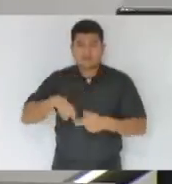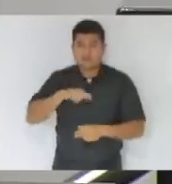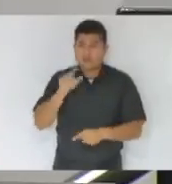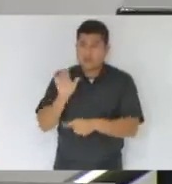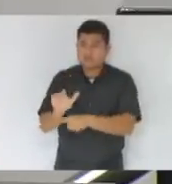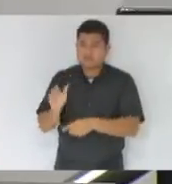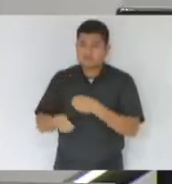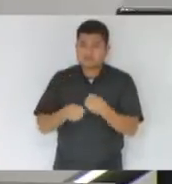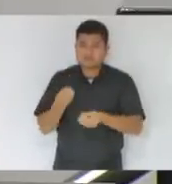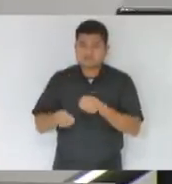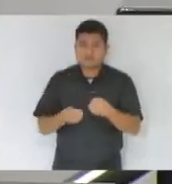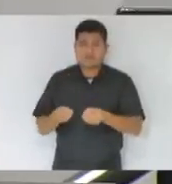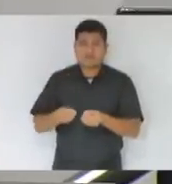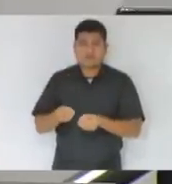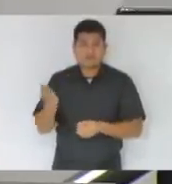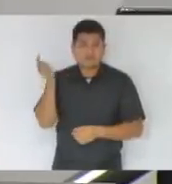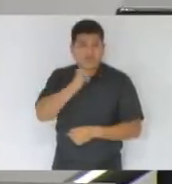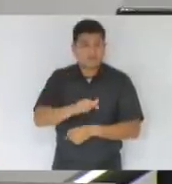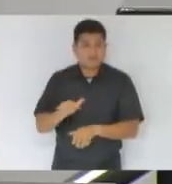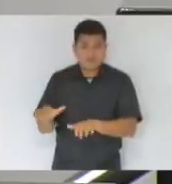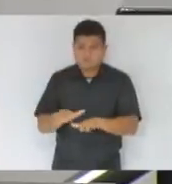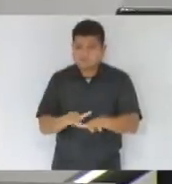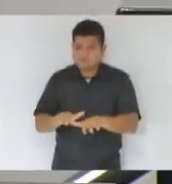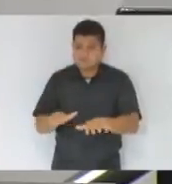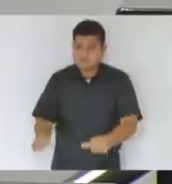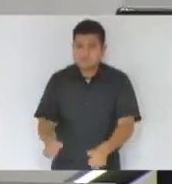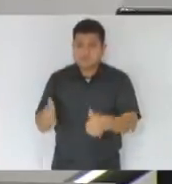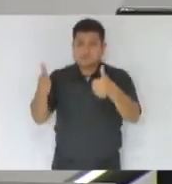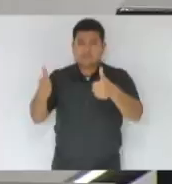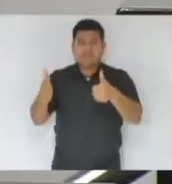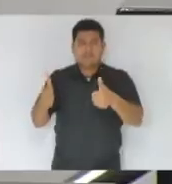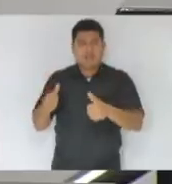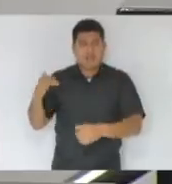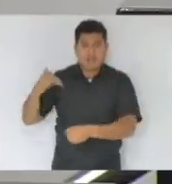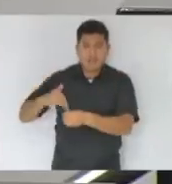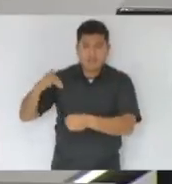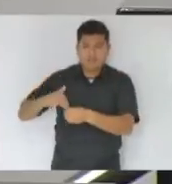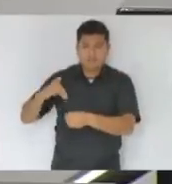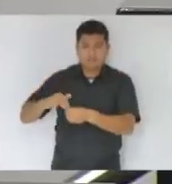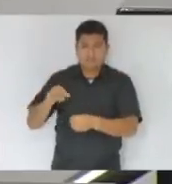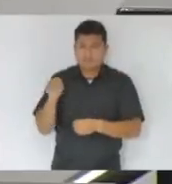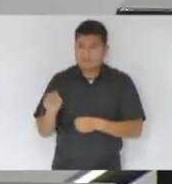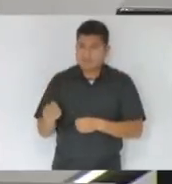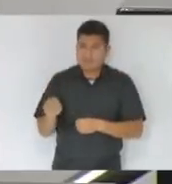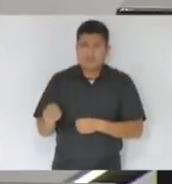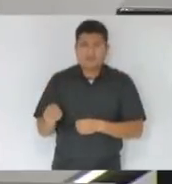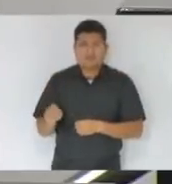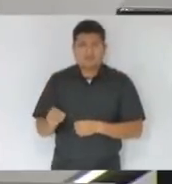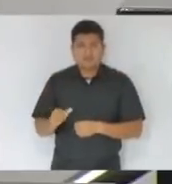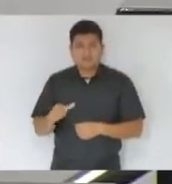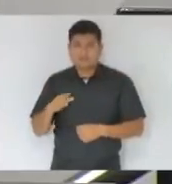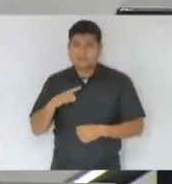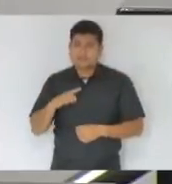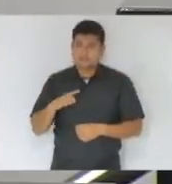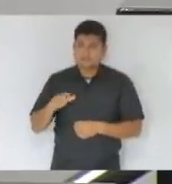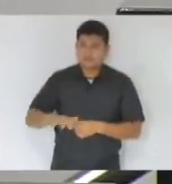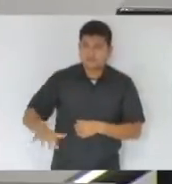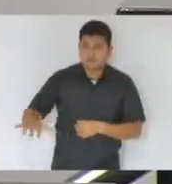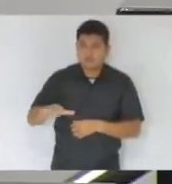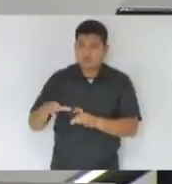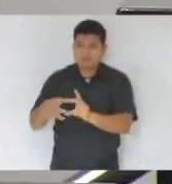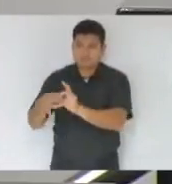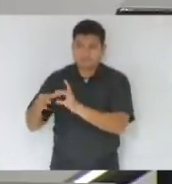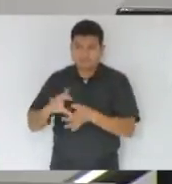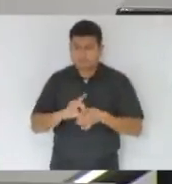que tenha maior mobilidade, para que o município, como um todo, através da interligação de outros,